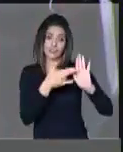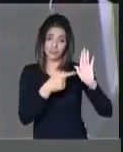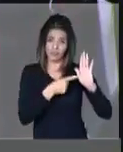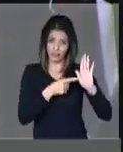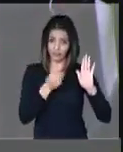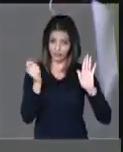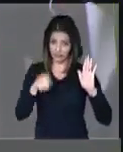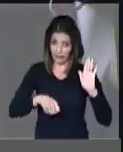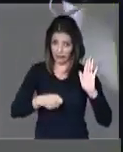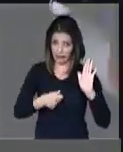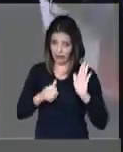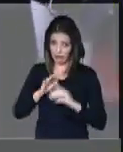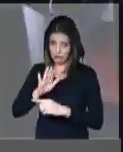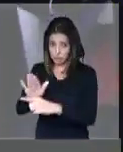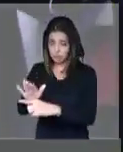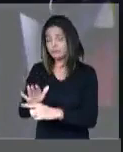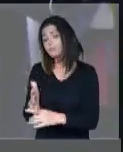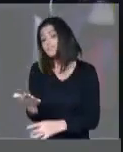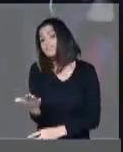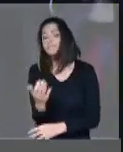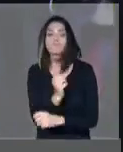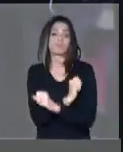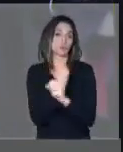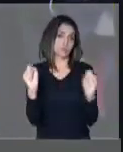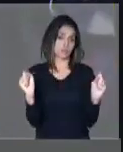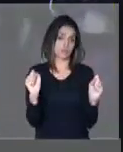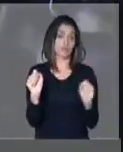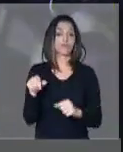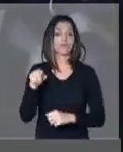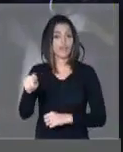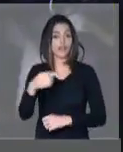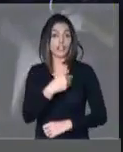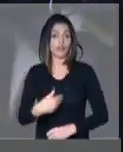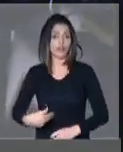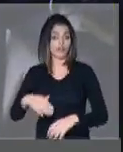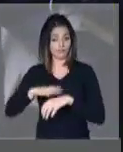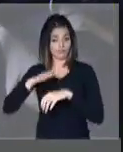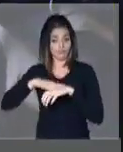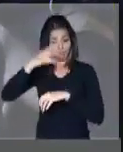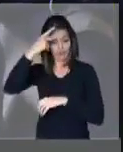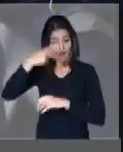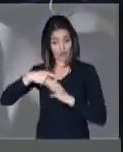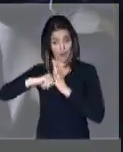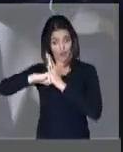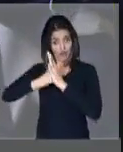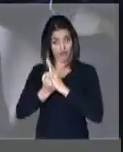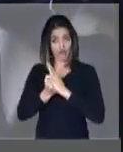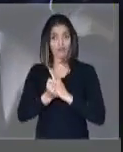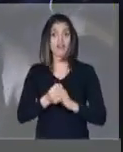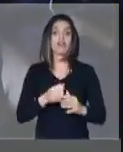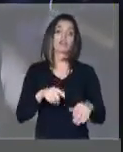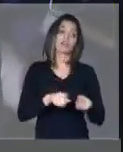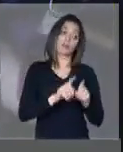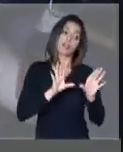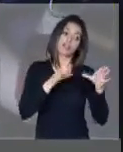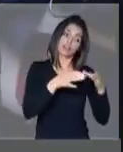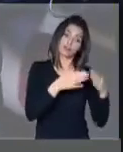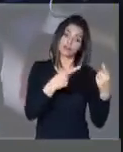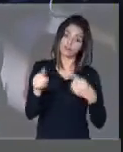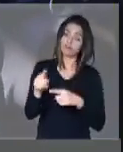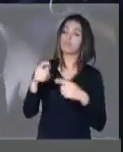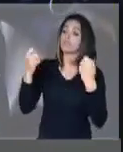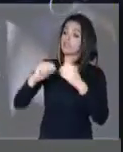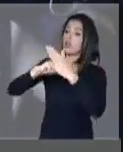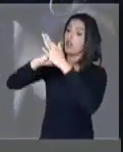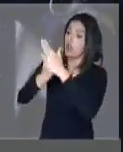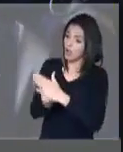dê jeito. É o governo que se obstrui, é o governo que precisa ser obstruído pelo